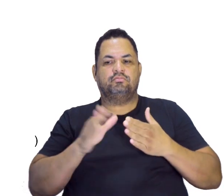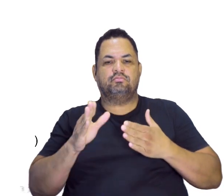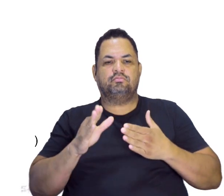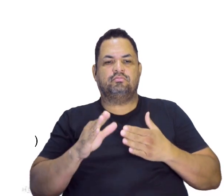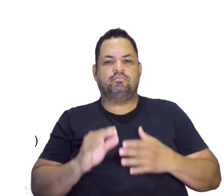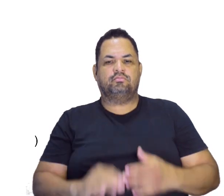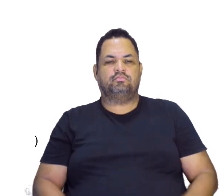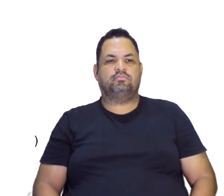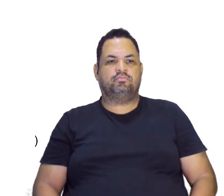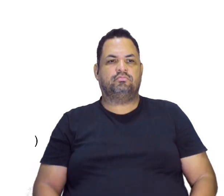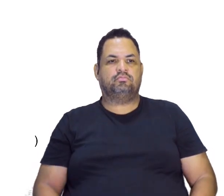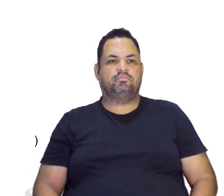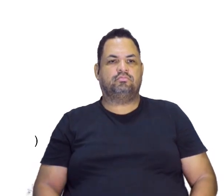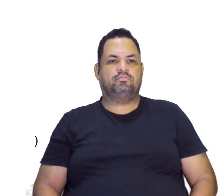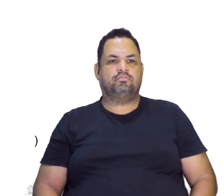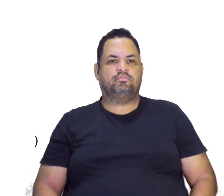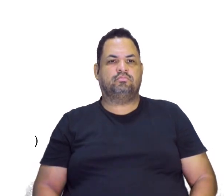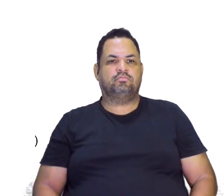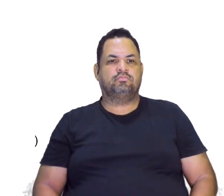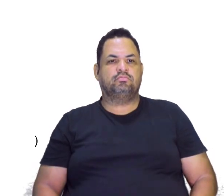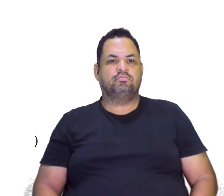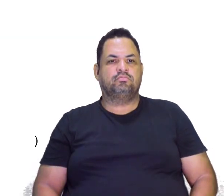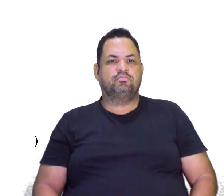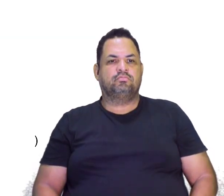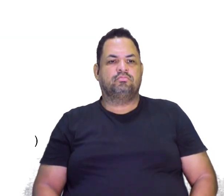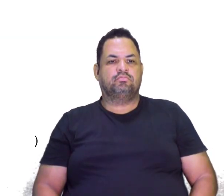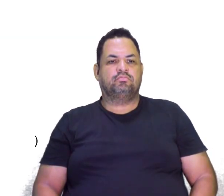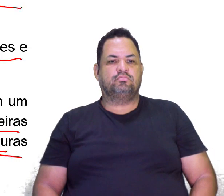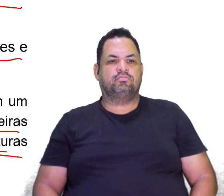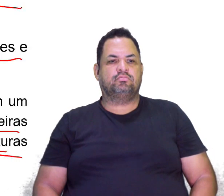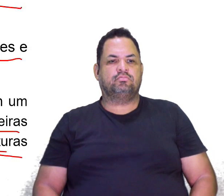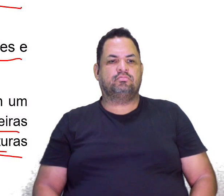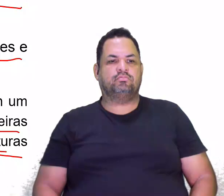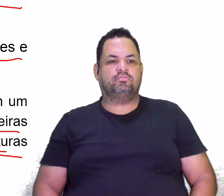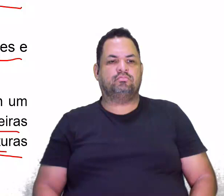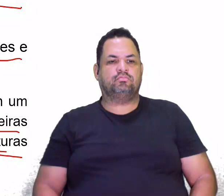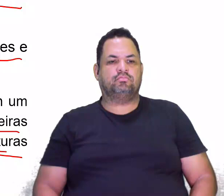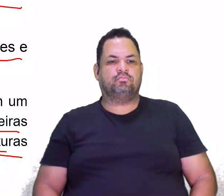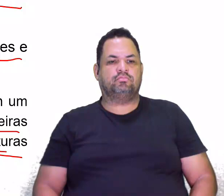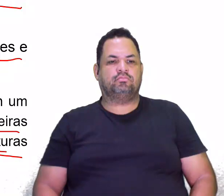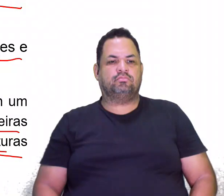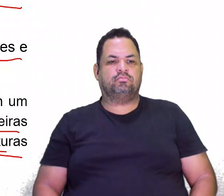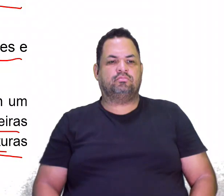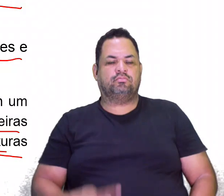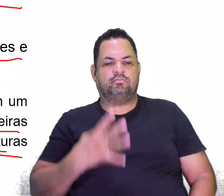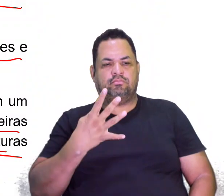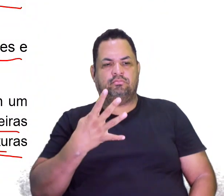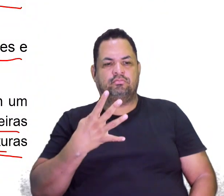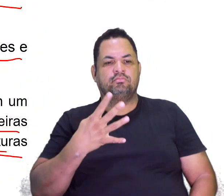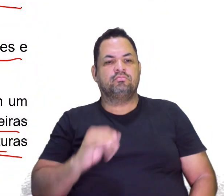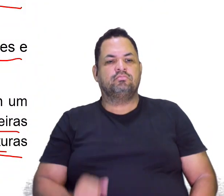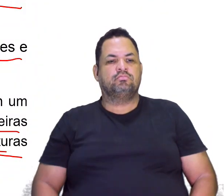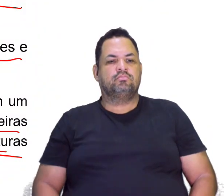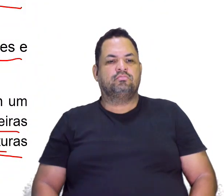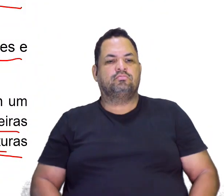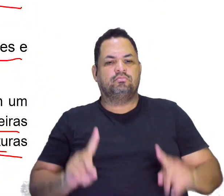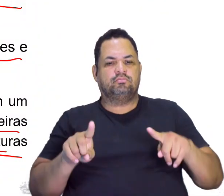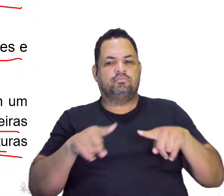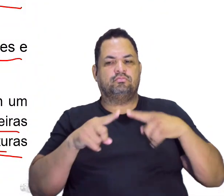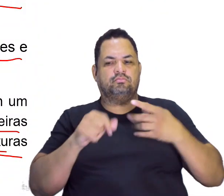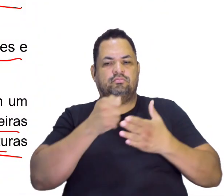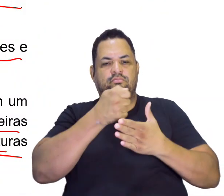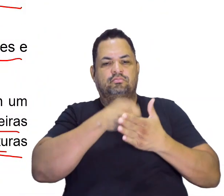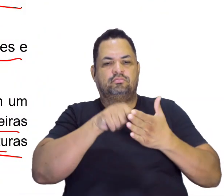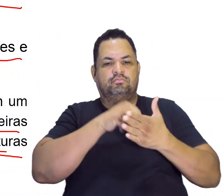bom? É fake. Então vamos ver 4 e 5 aqui. O 4 fala o seguinte, que o maestro